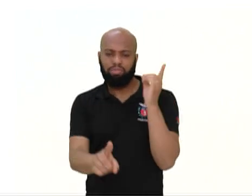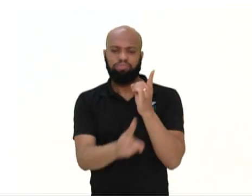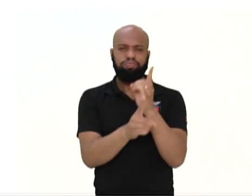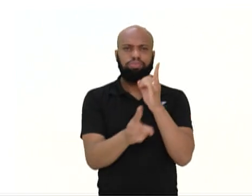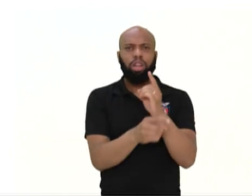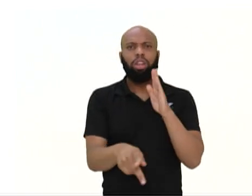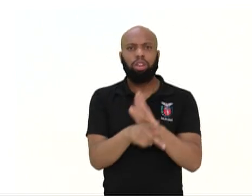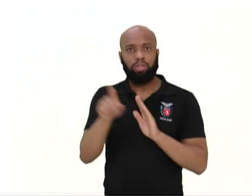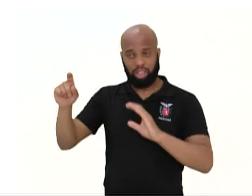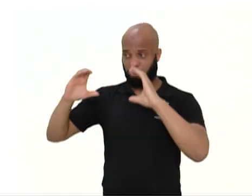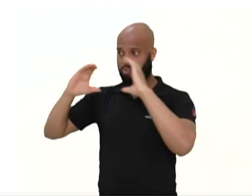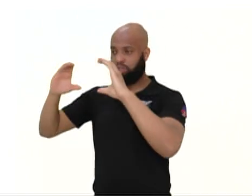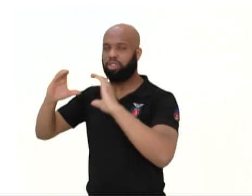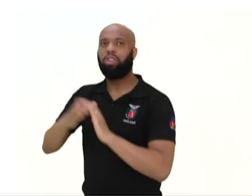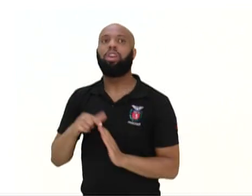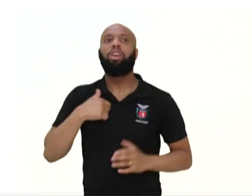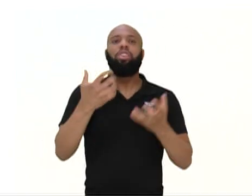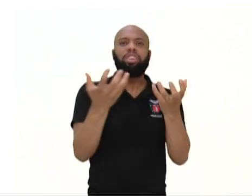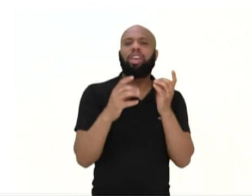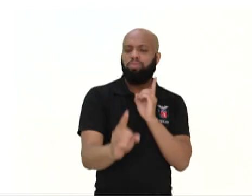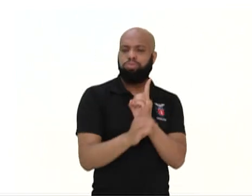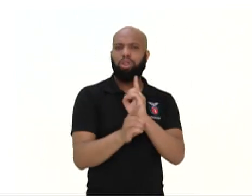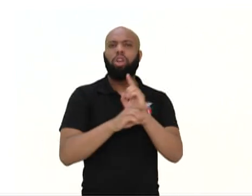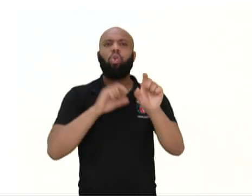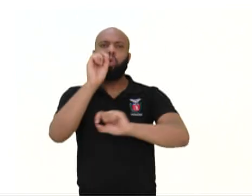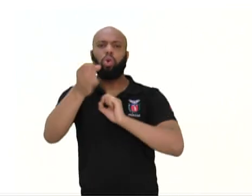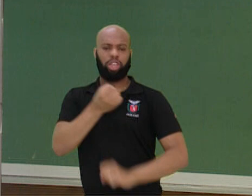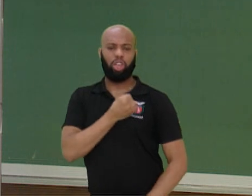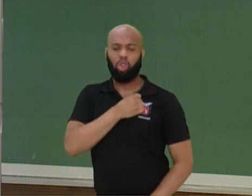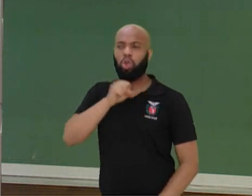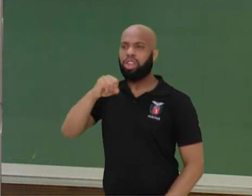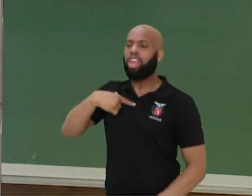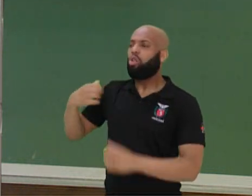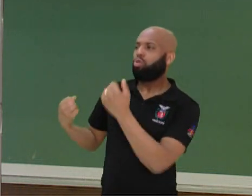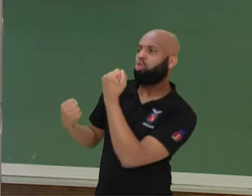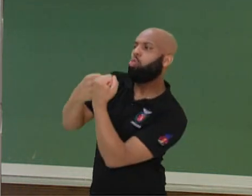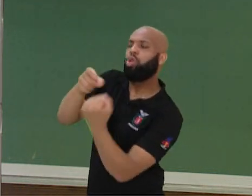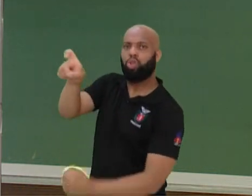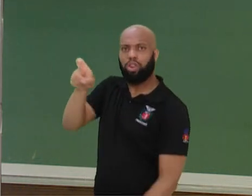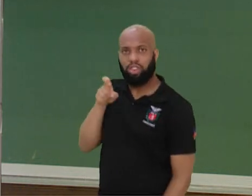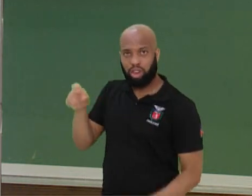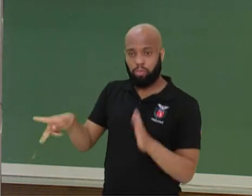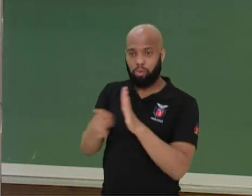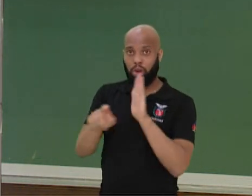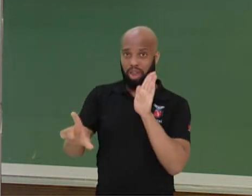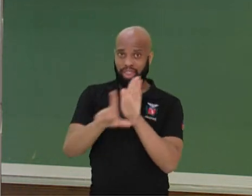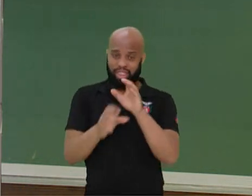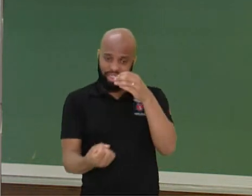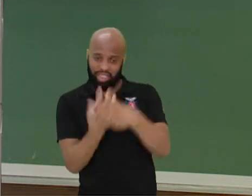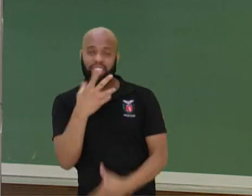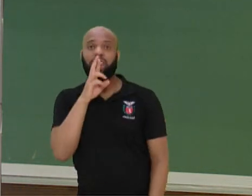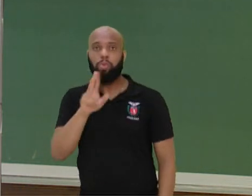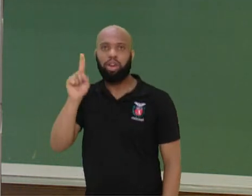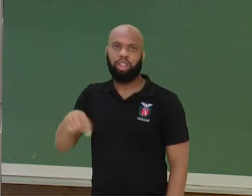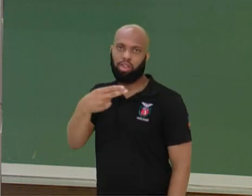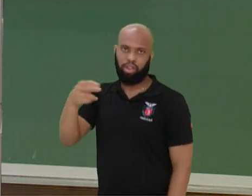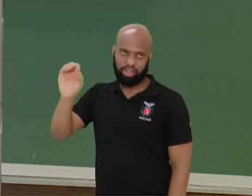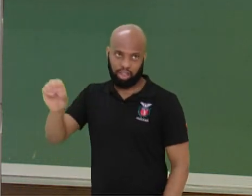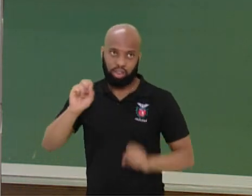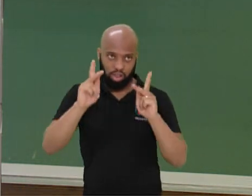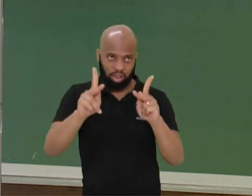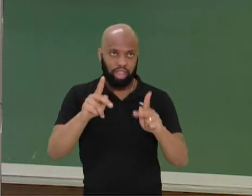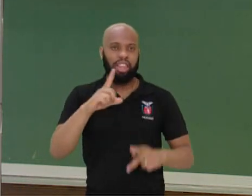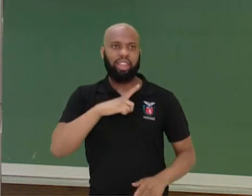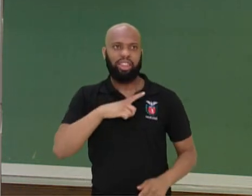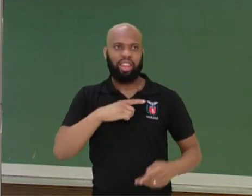dessa função. Ou seja, eu quero descobrir quais são os números que trocado aqui no x, na minha lei de formação, o resultado vai ser zero,